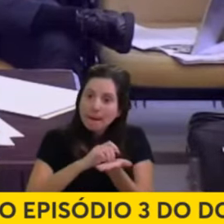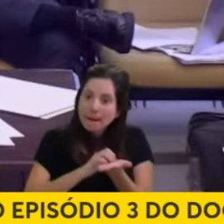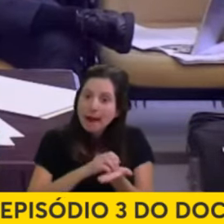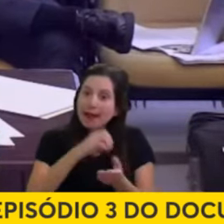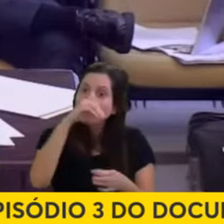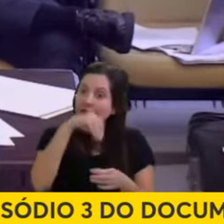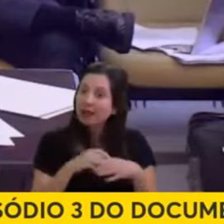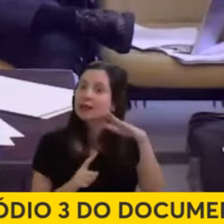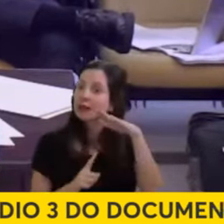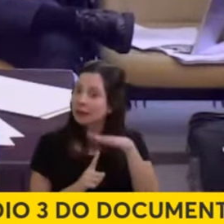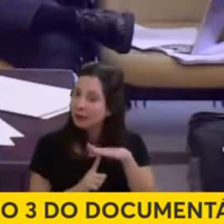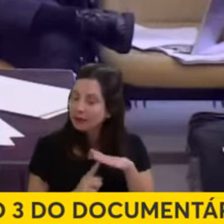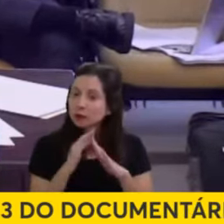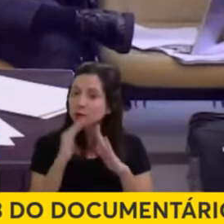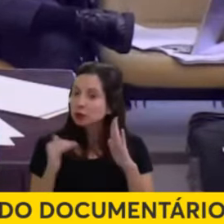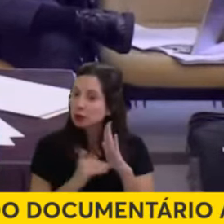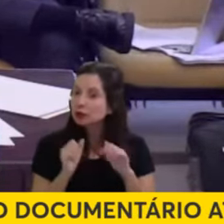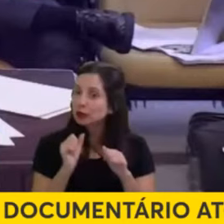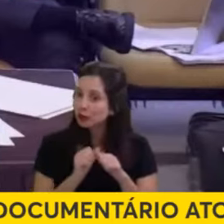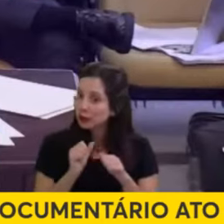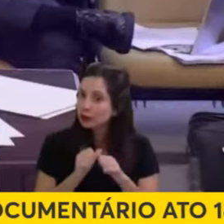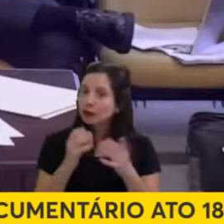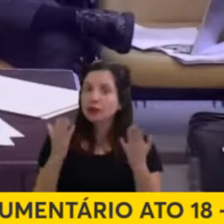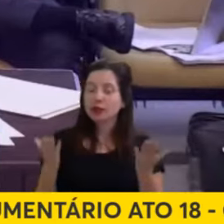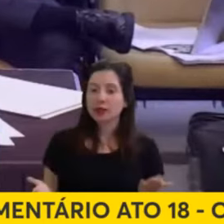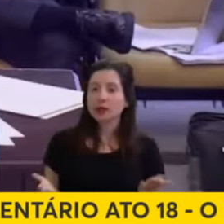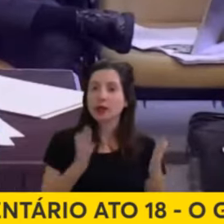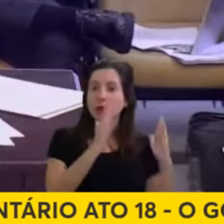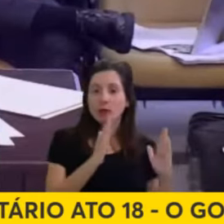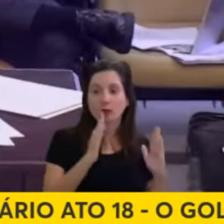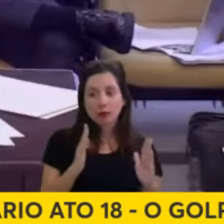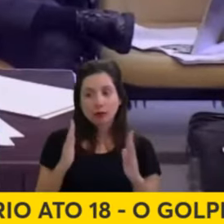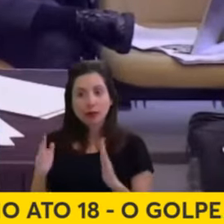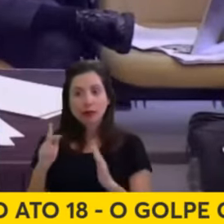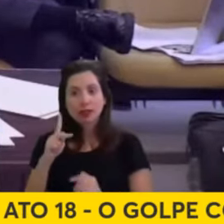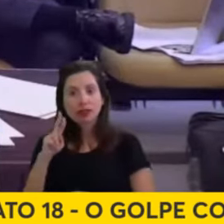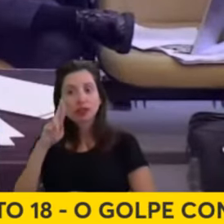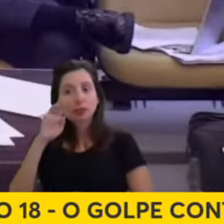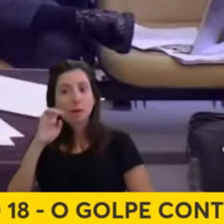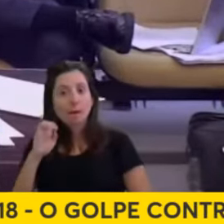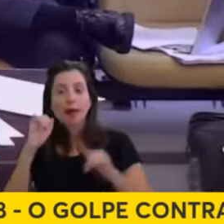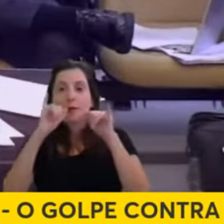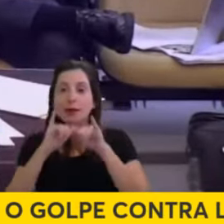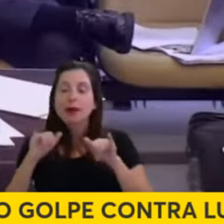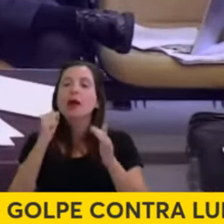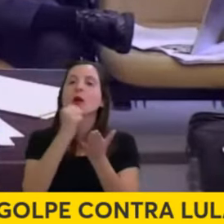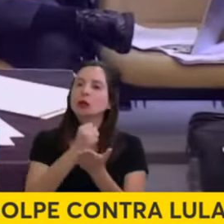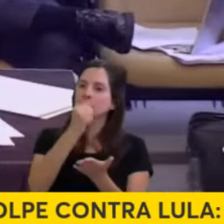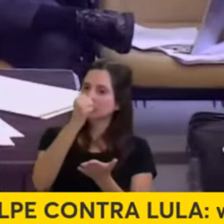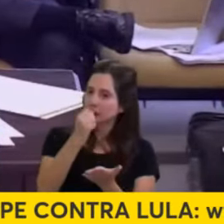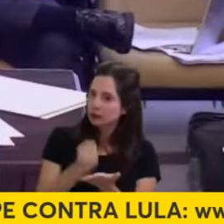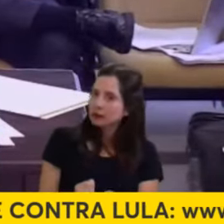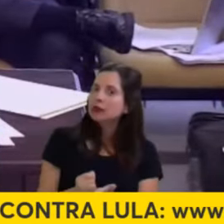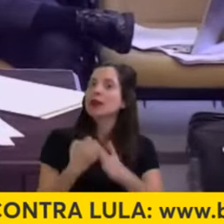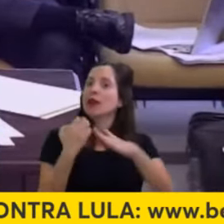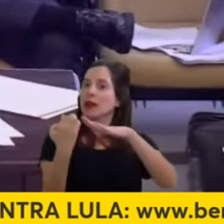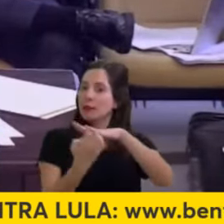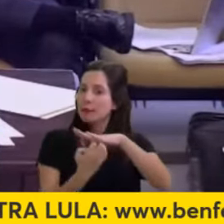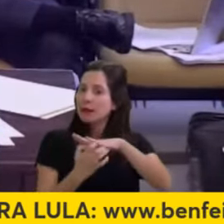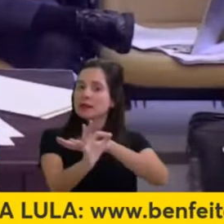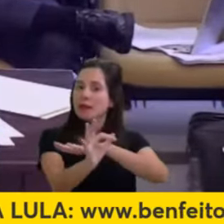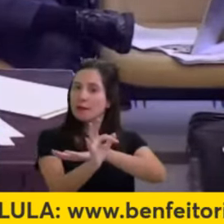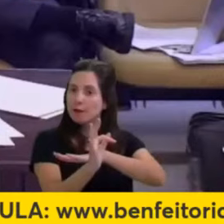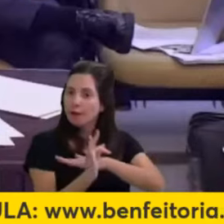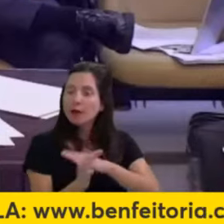feito aqui o que seja excelências uma continuidade de pré-campanha campanha nas contratações nos fornecedores na equipe